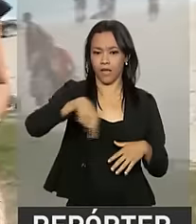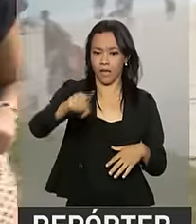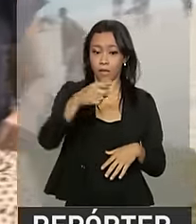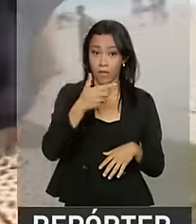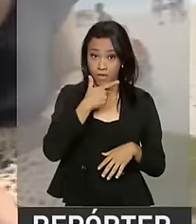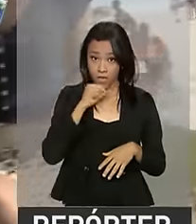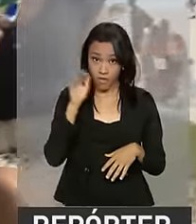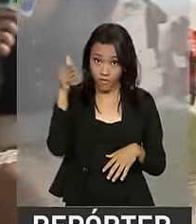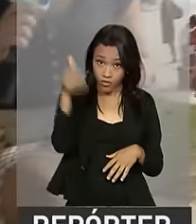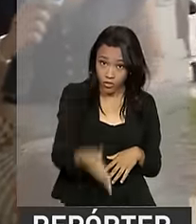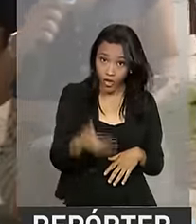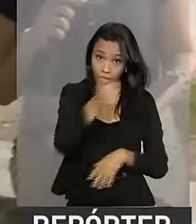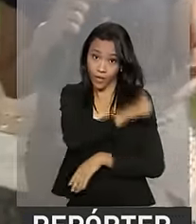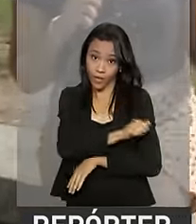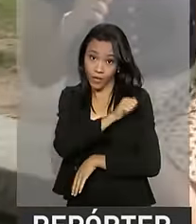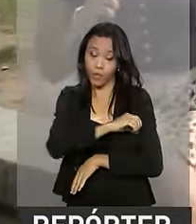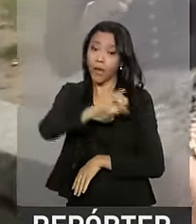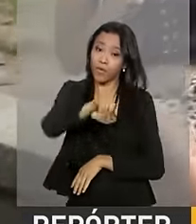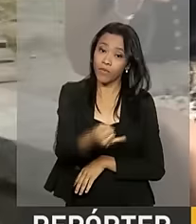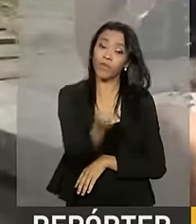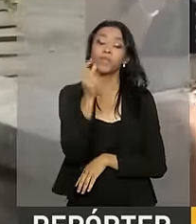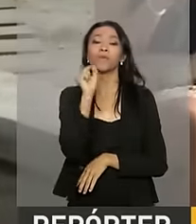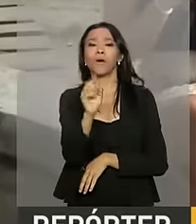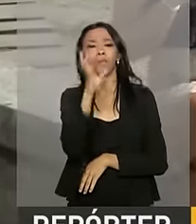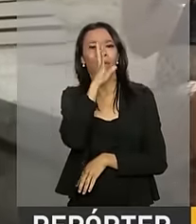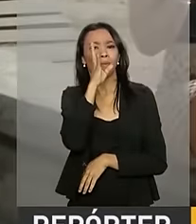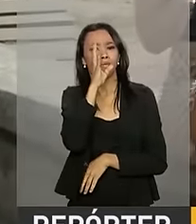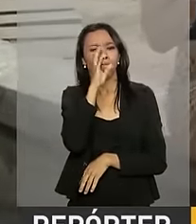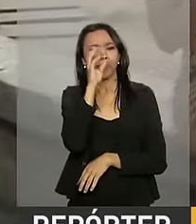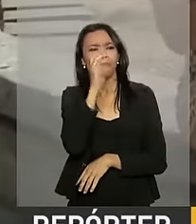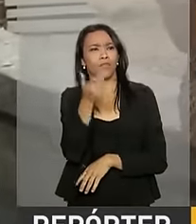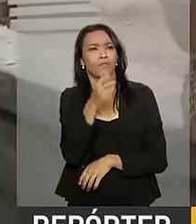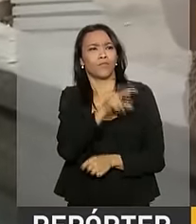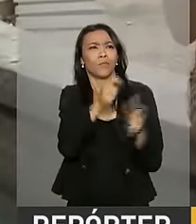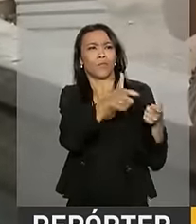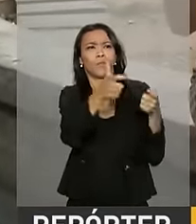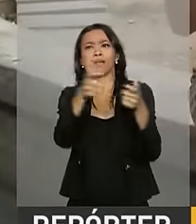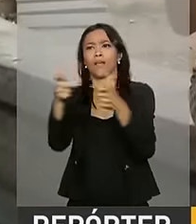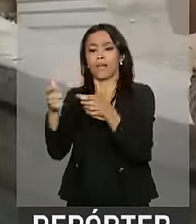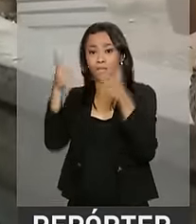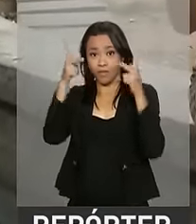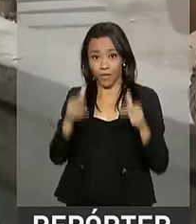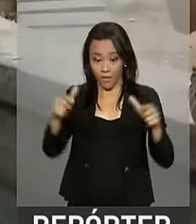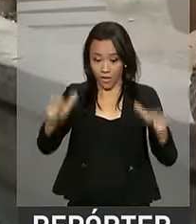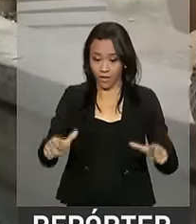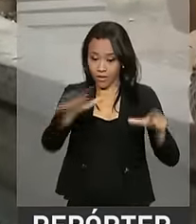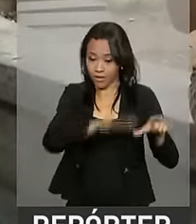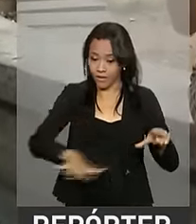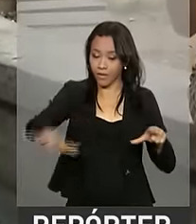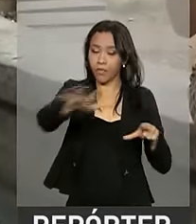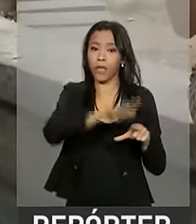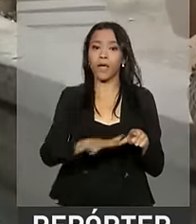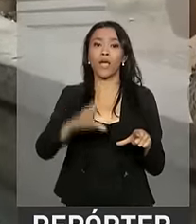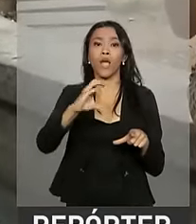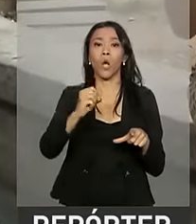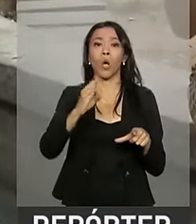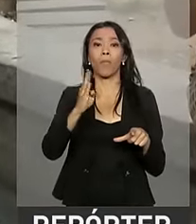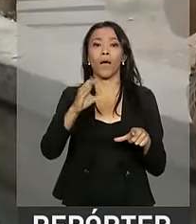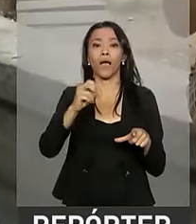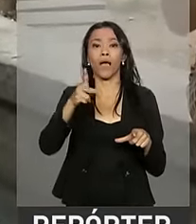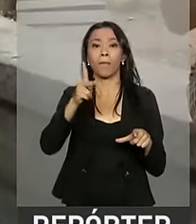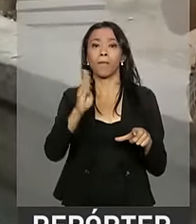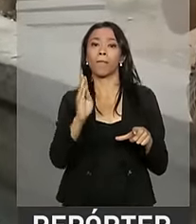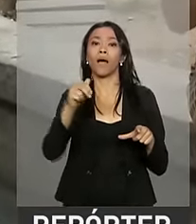para acompanhar as competições aproveitou para conhecer os cartões postais da cidade como aqui a praia de Copacabana entre os turistas